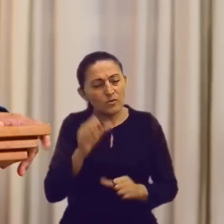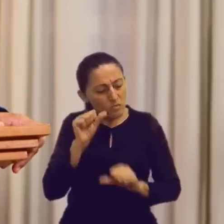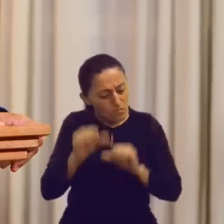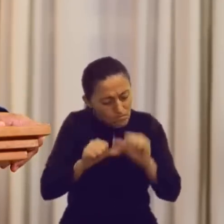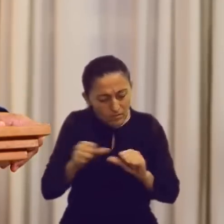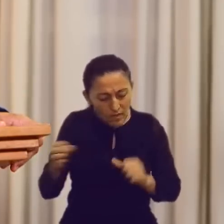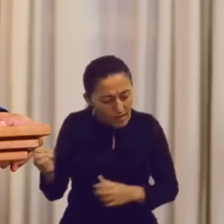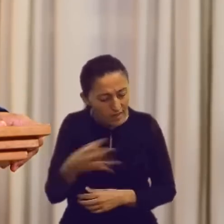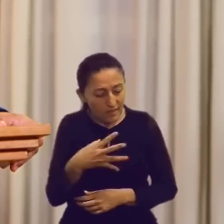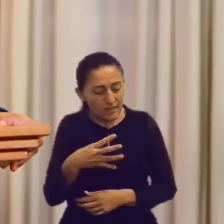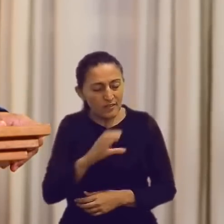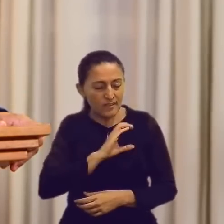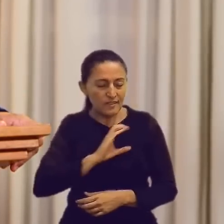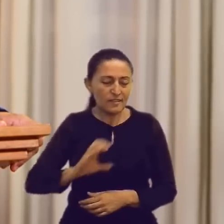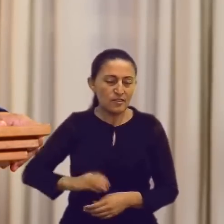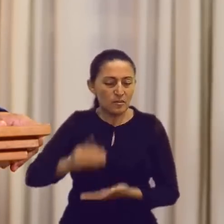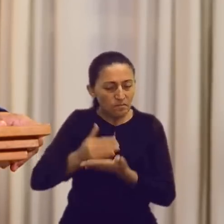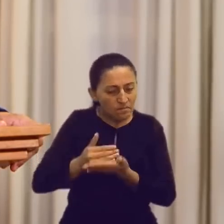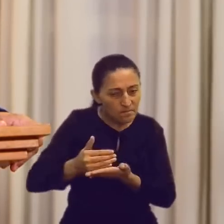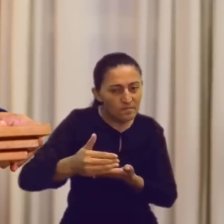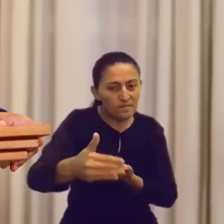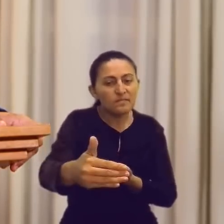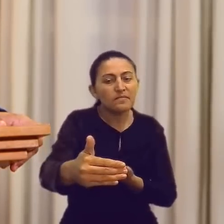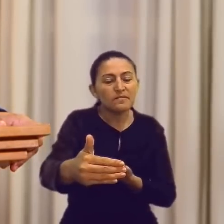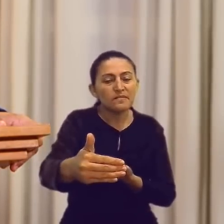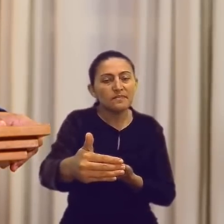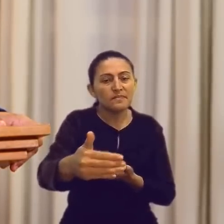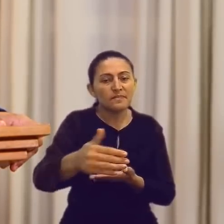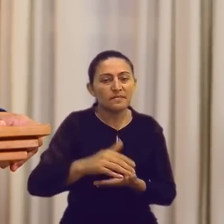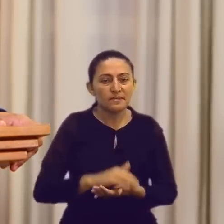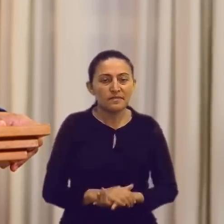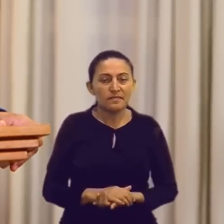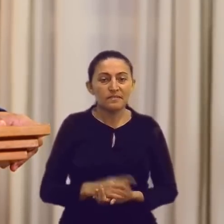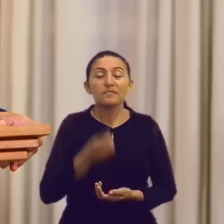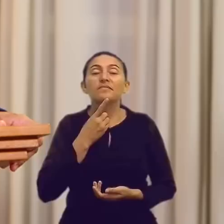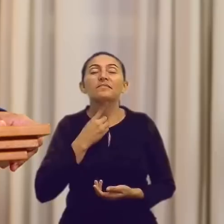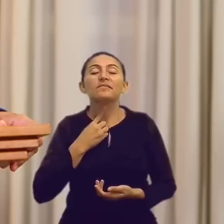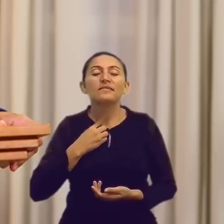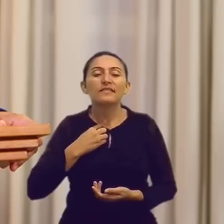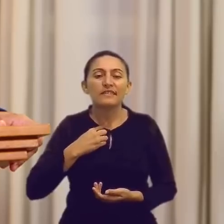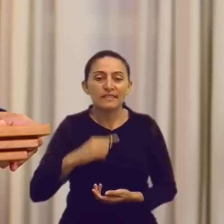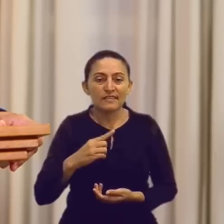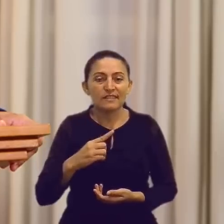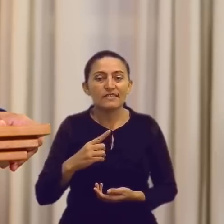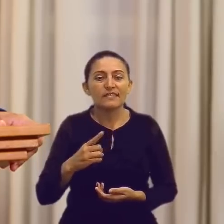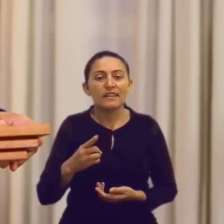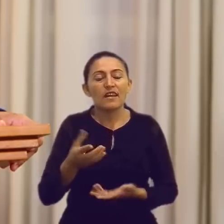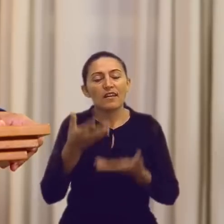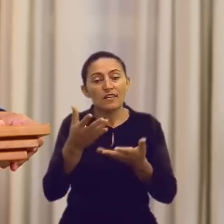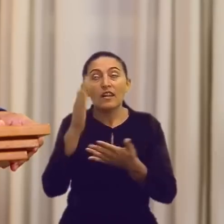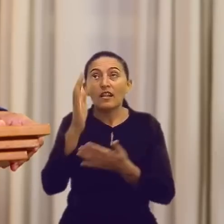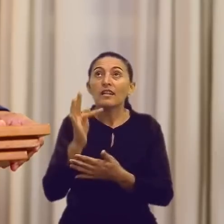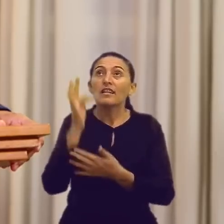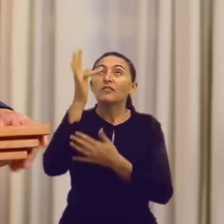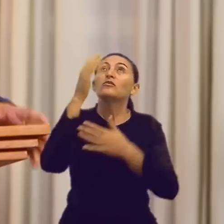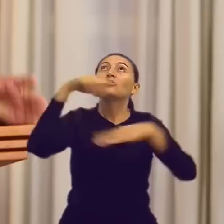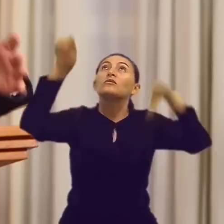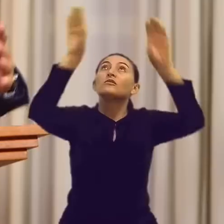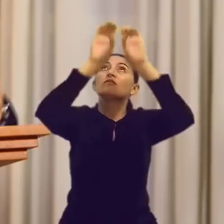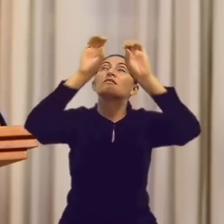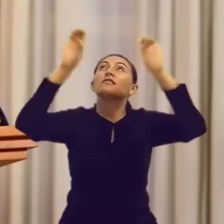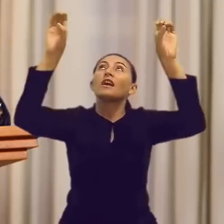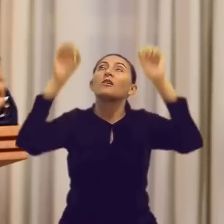em Cristo a partir de hoje. E o meu desejo é que lá no céu